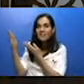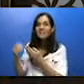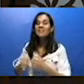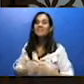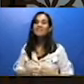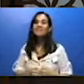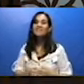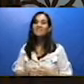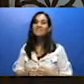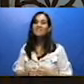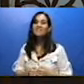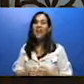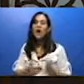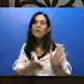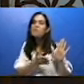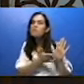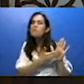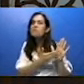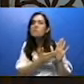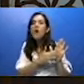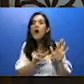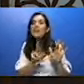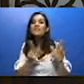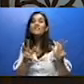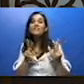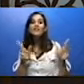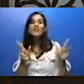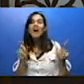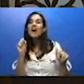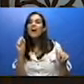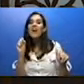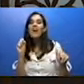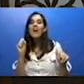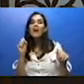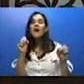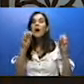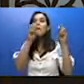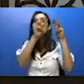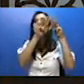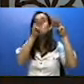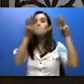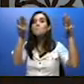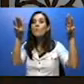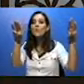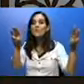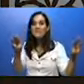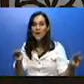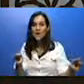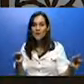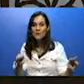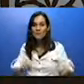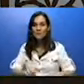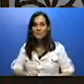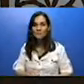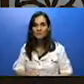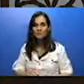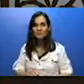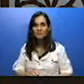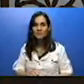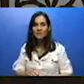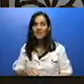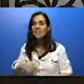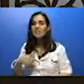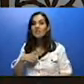outra proposta tá aqui nós temos um museu e nós temos